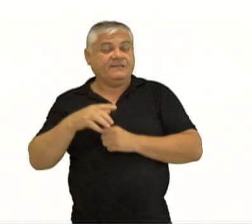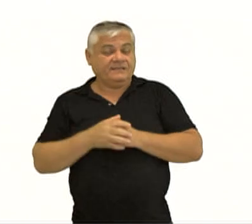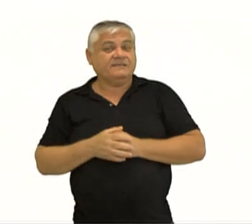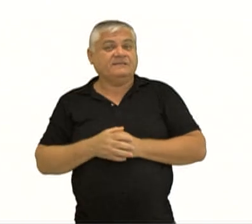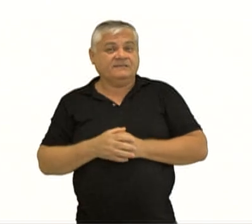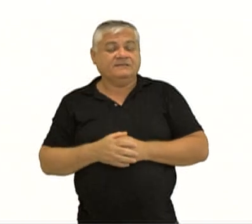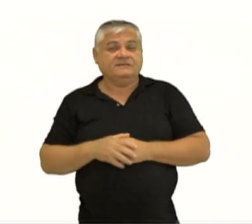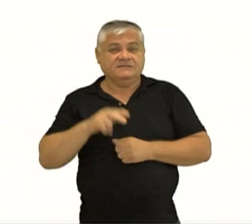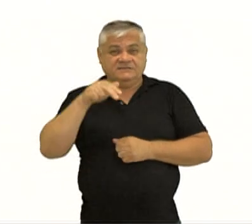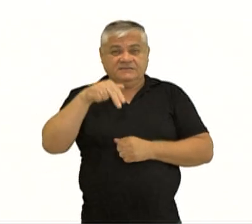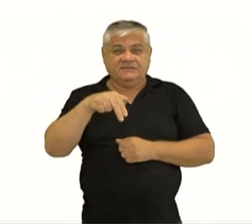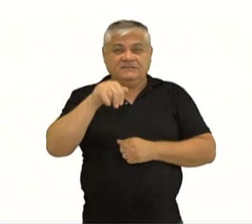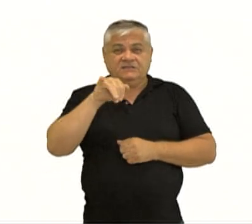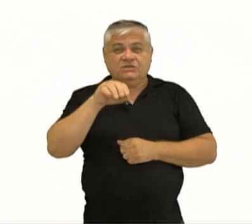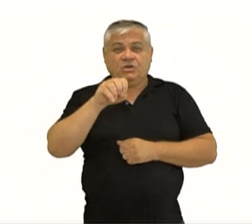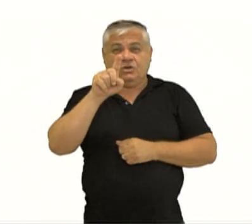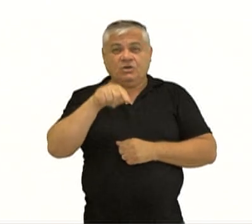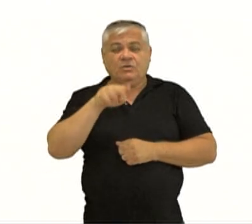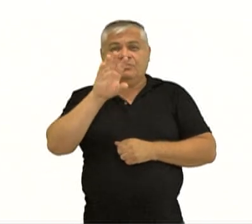nióbio